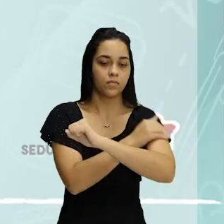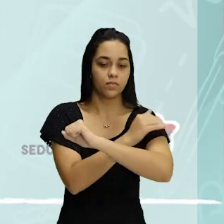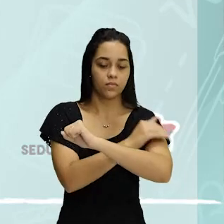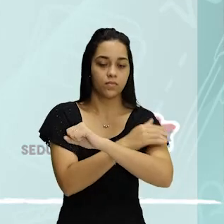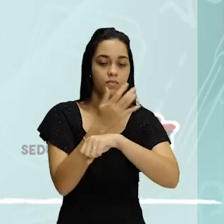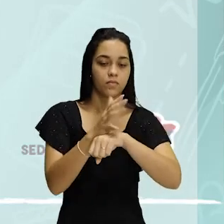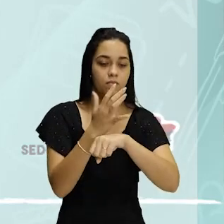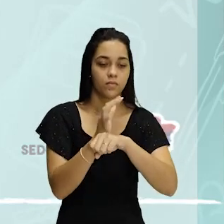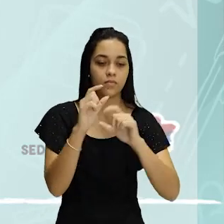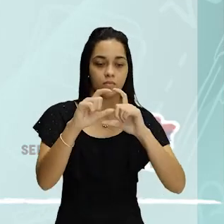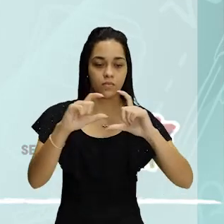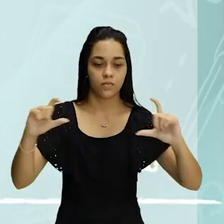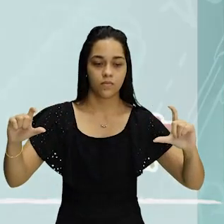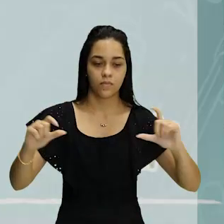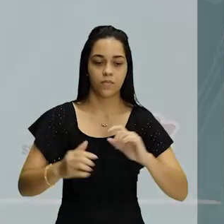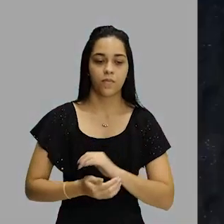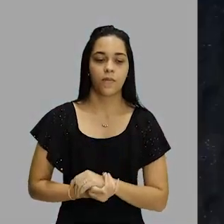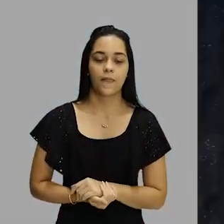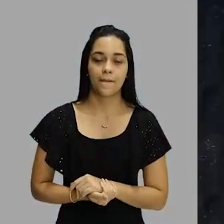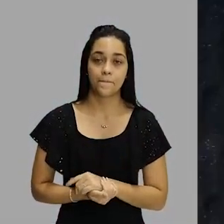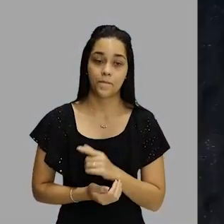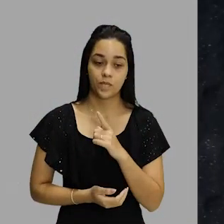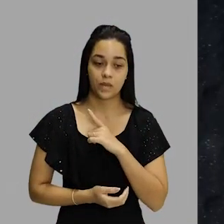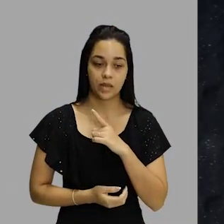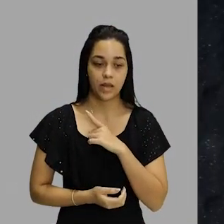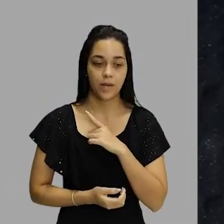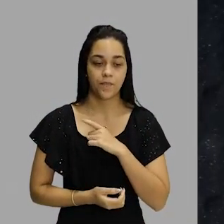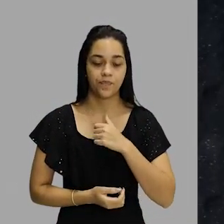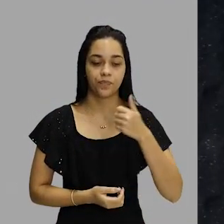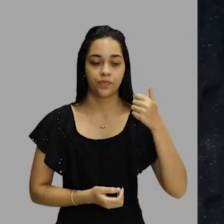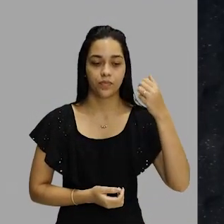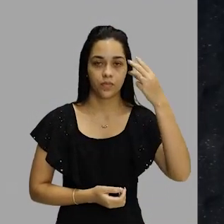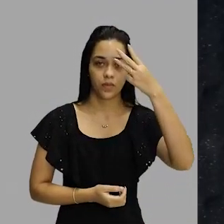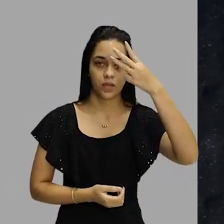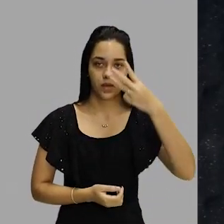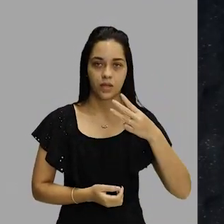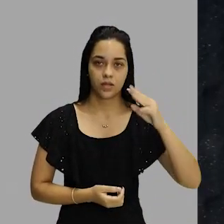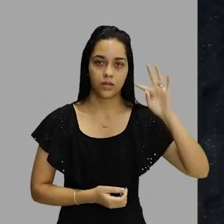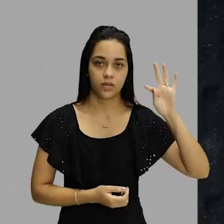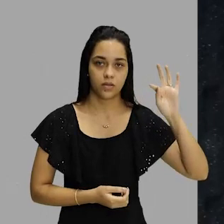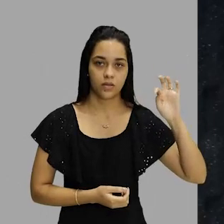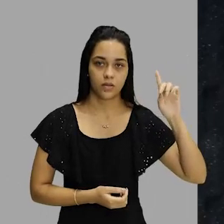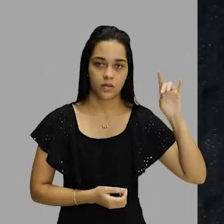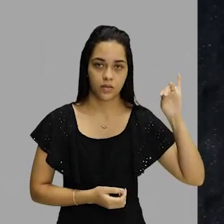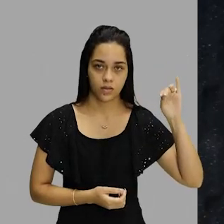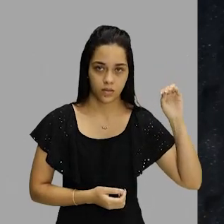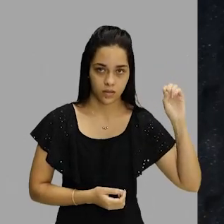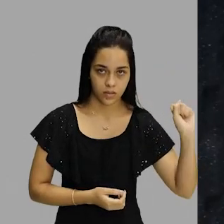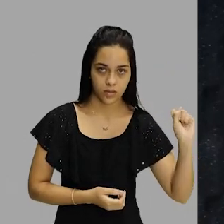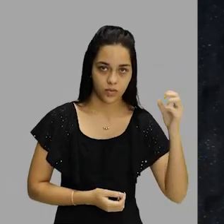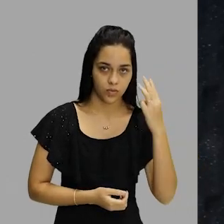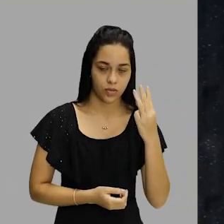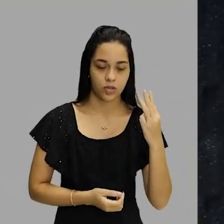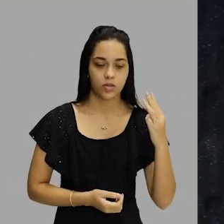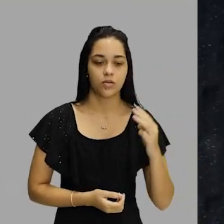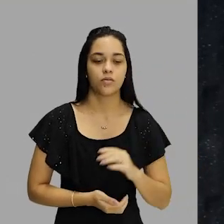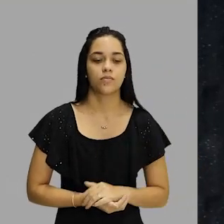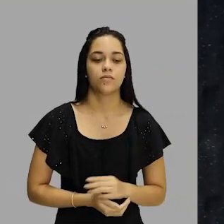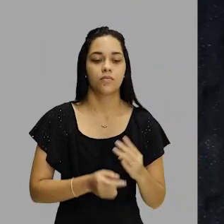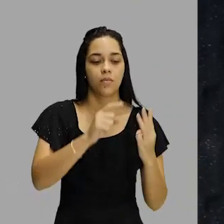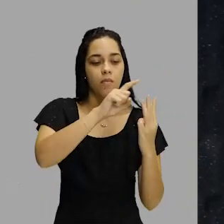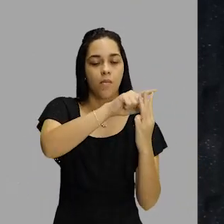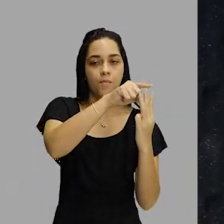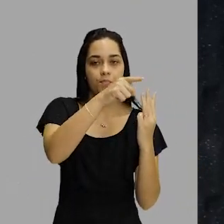musculares e as ações a seguir. Nós temos aqui os 3 tecidos, né? O estriado cardíaco, o estriado